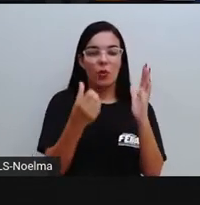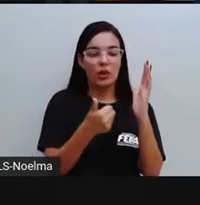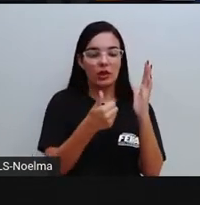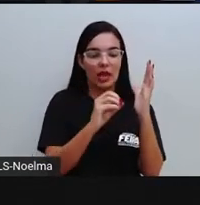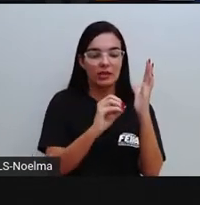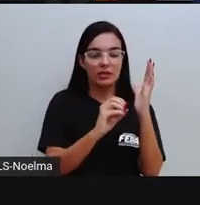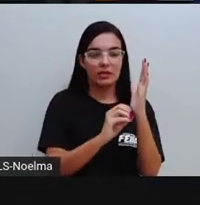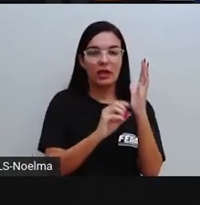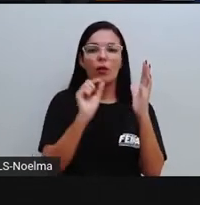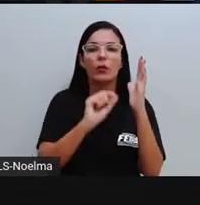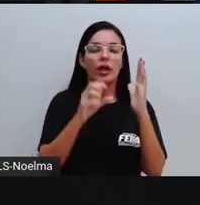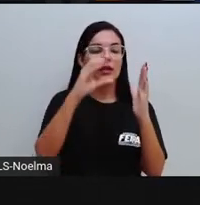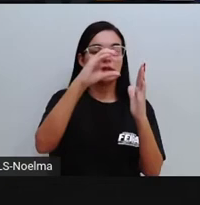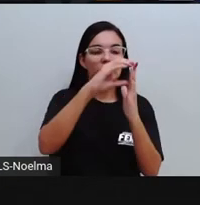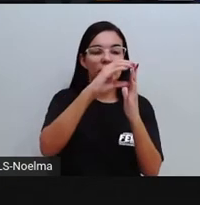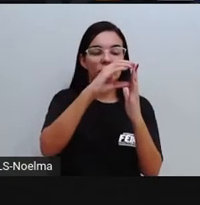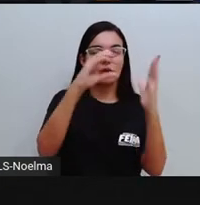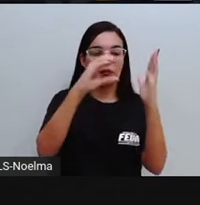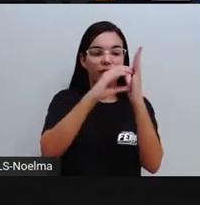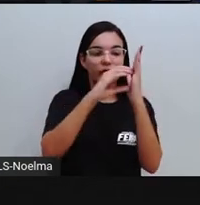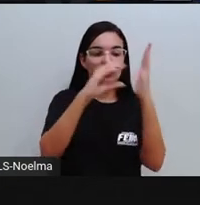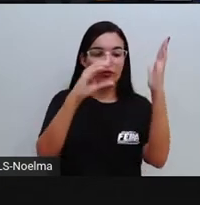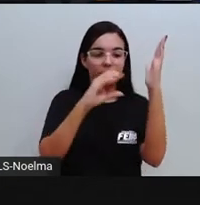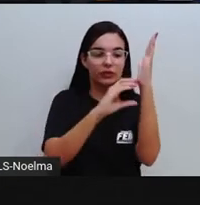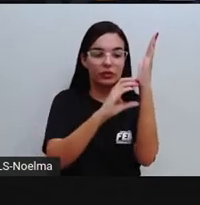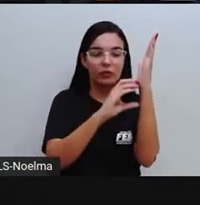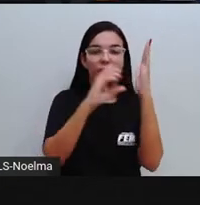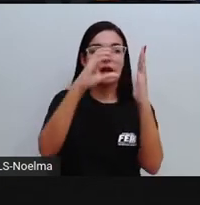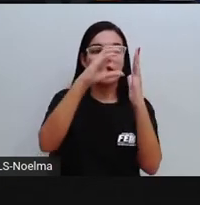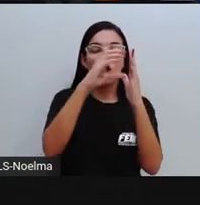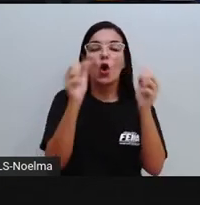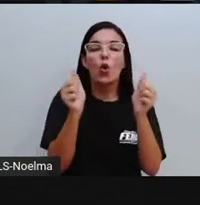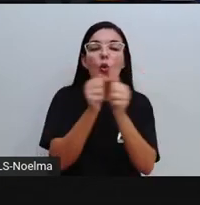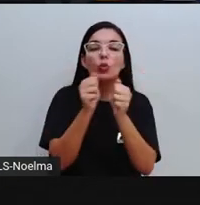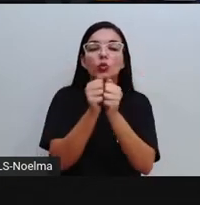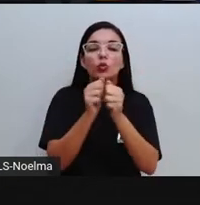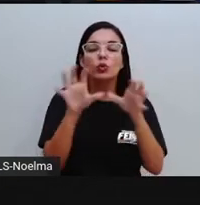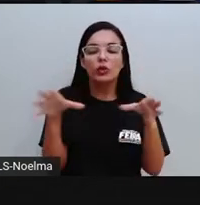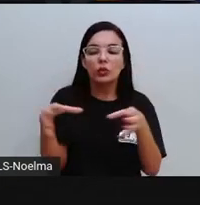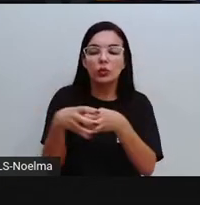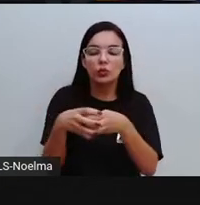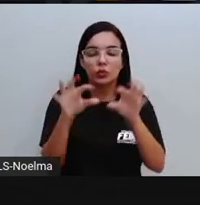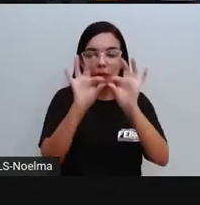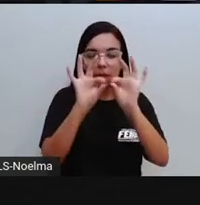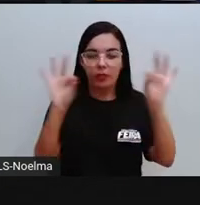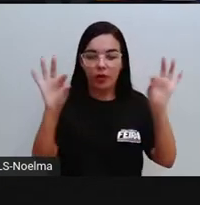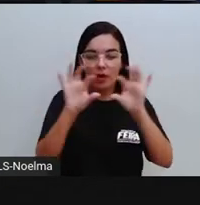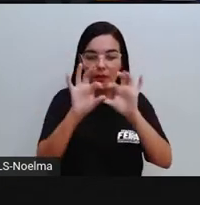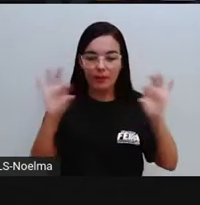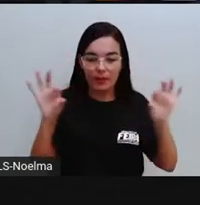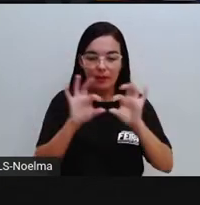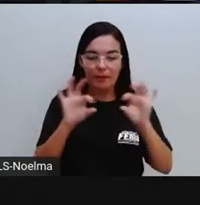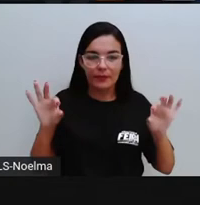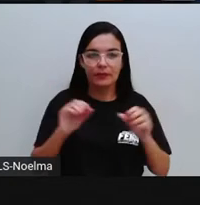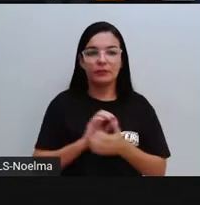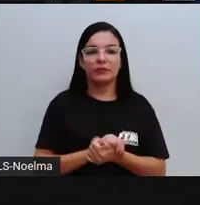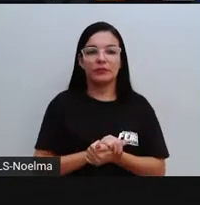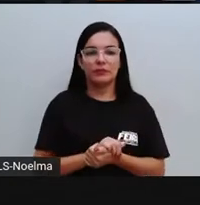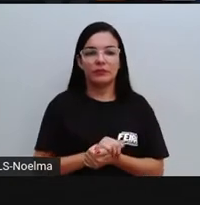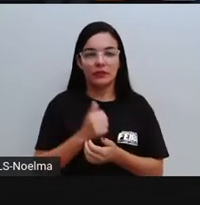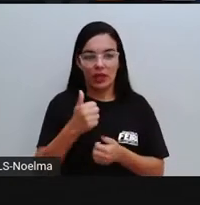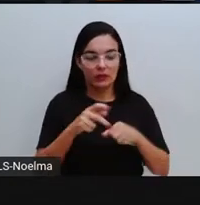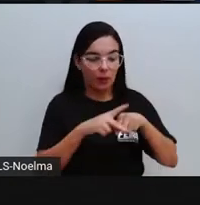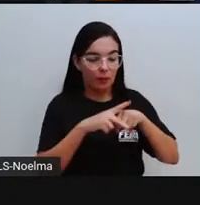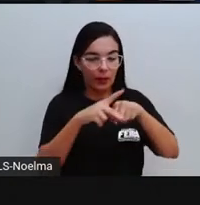a sextilha. O que é isso, estrofes, né? Estrofe é o conjunto de verso. O verso é cada linha ali do nosso poema,